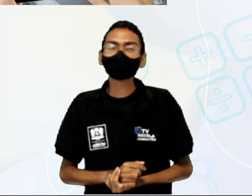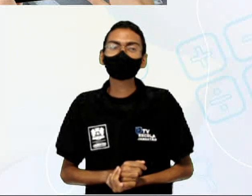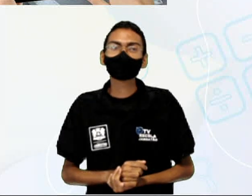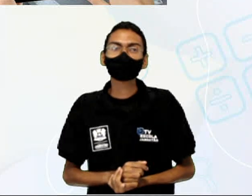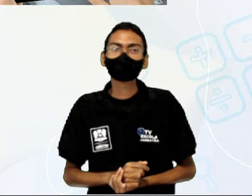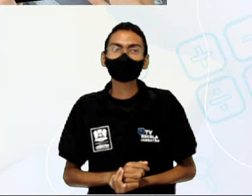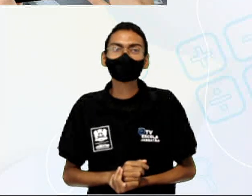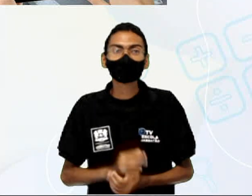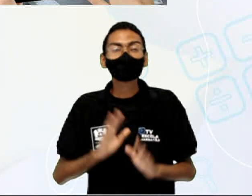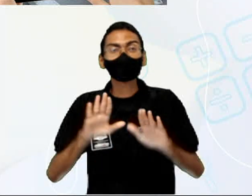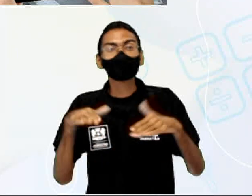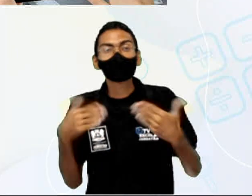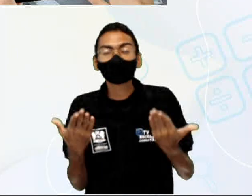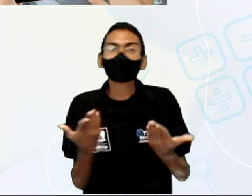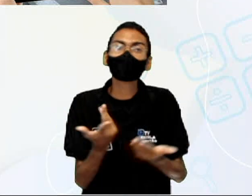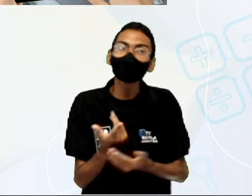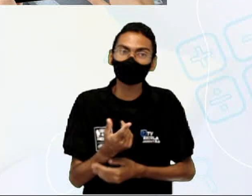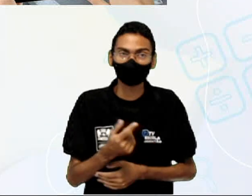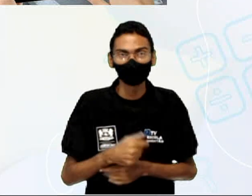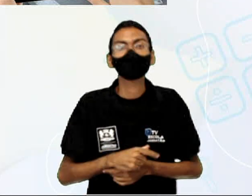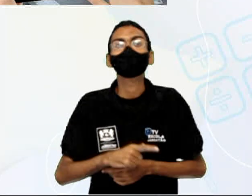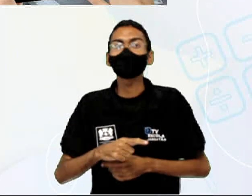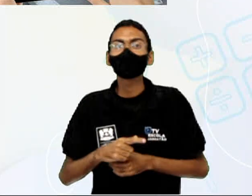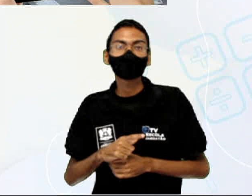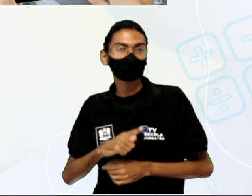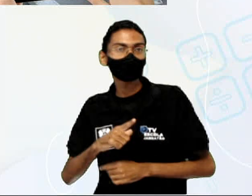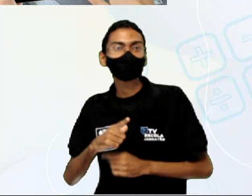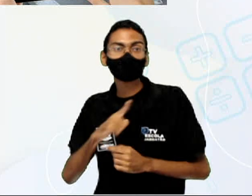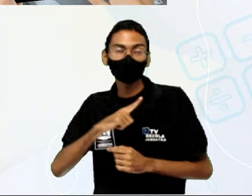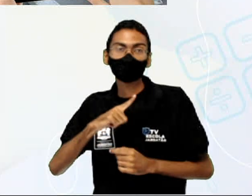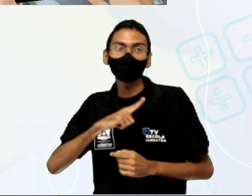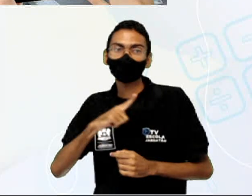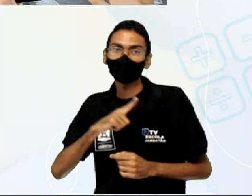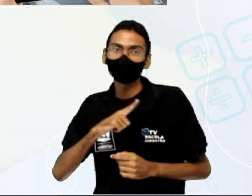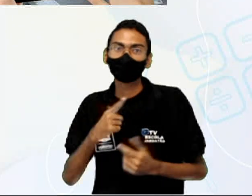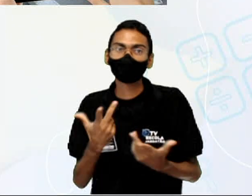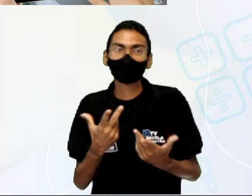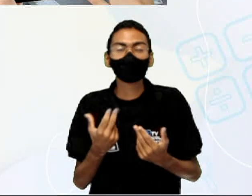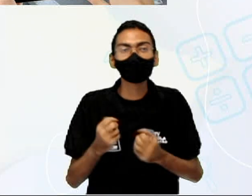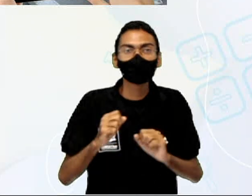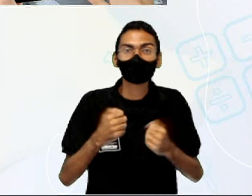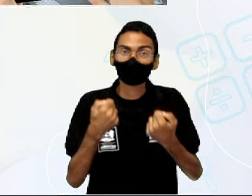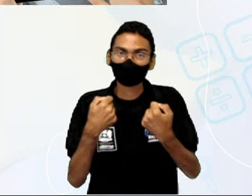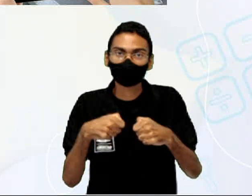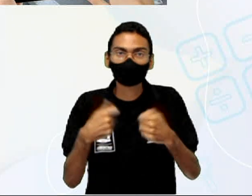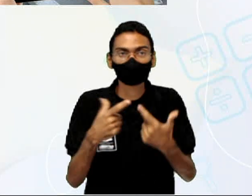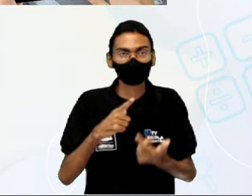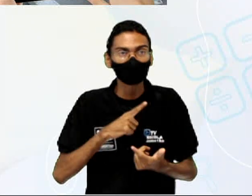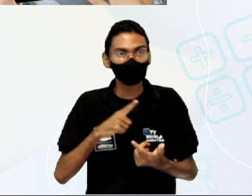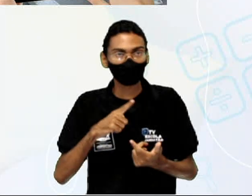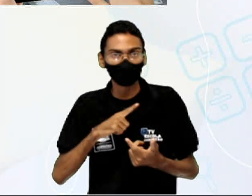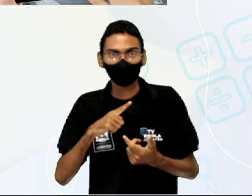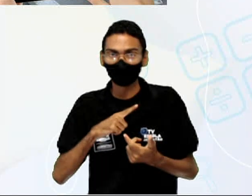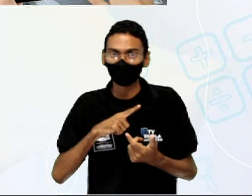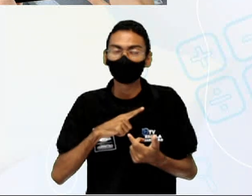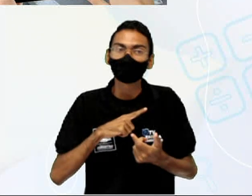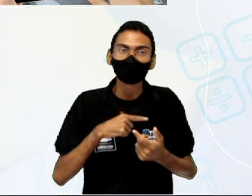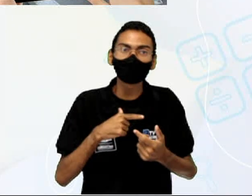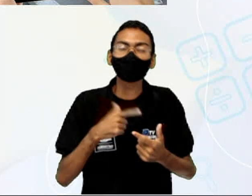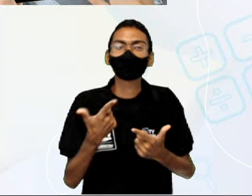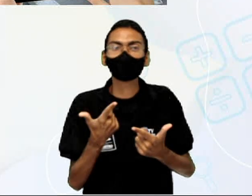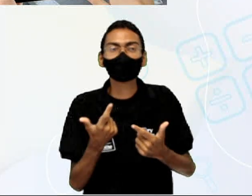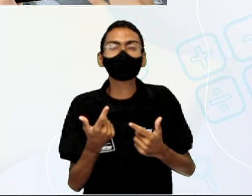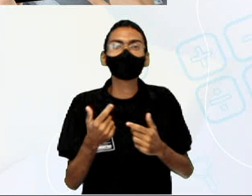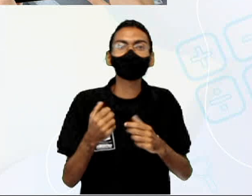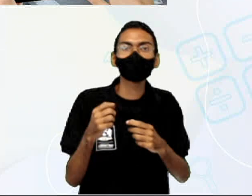No entanto, atualmente, assiste-se a uma nova tendência, que vem sendo implementada no setor secundário da economia, a